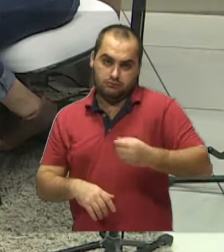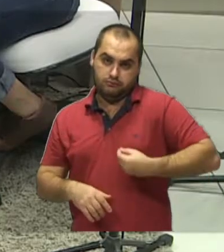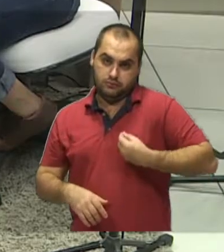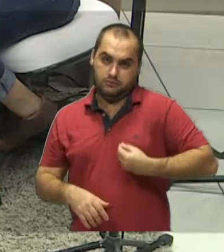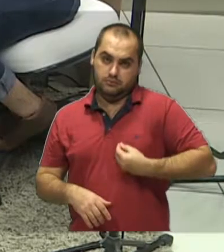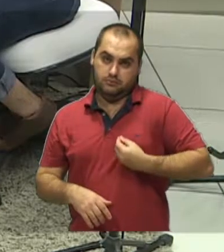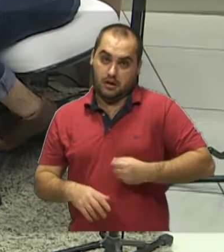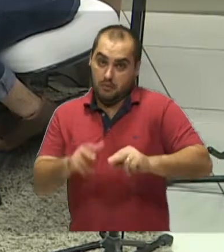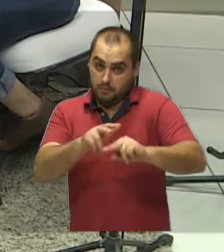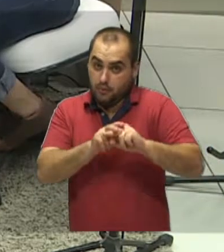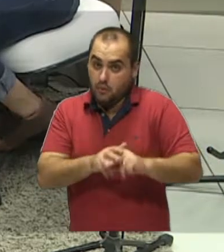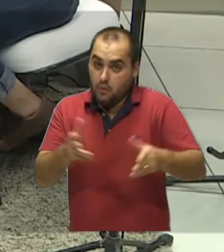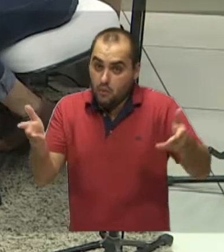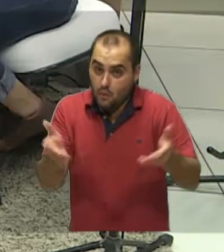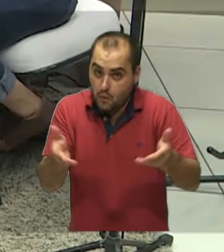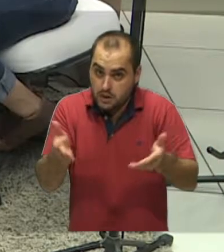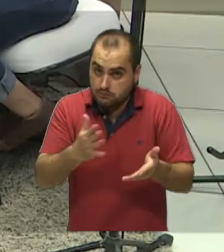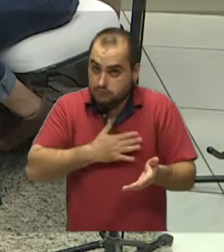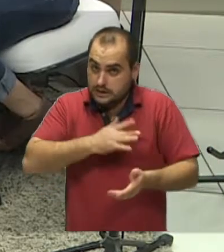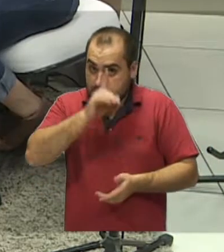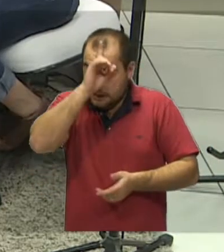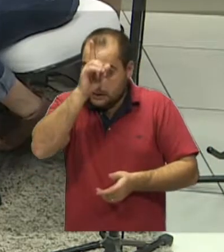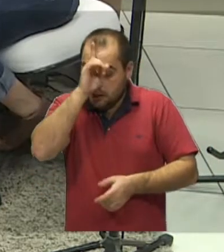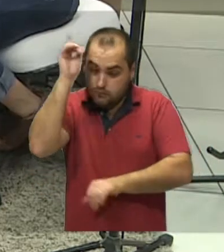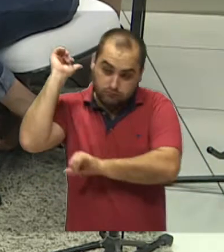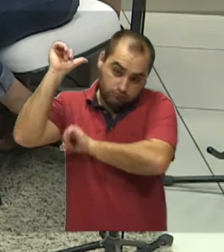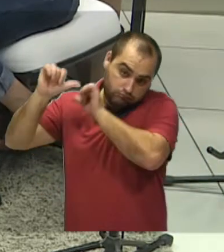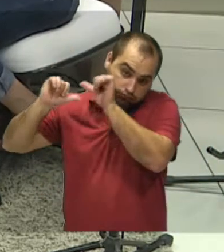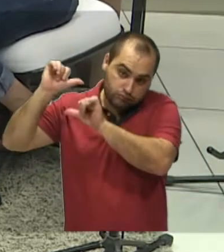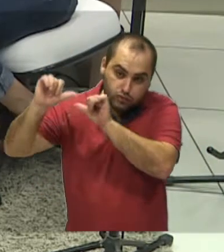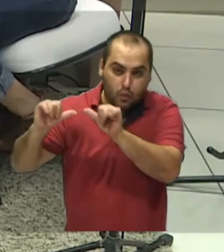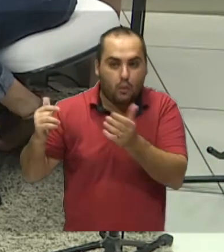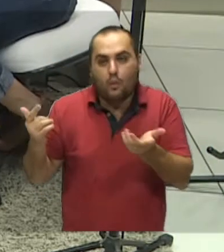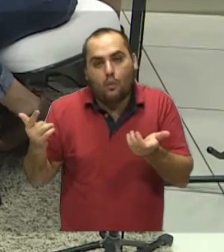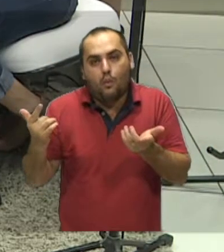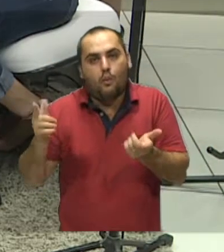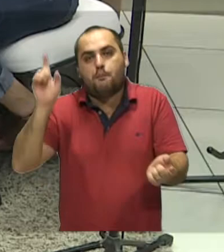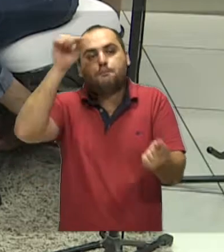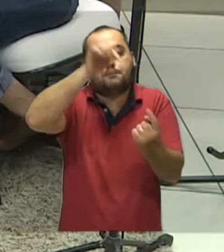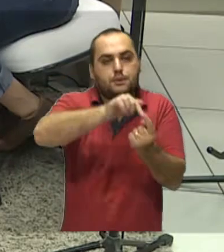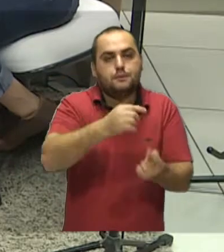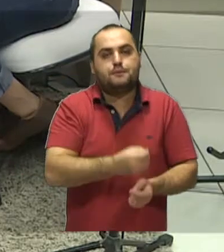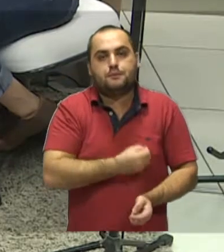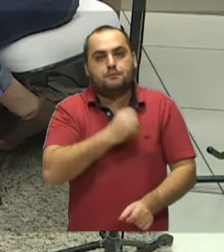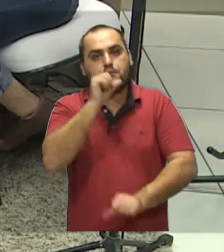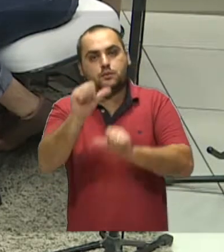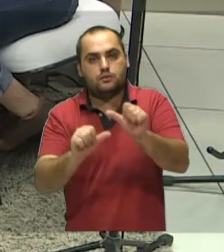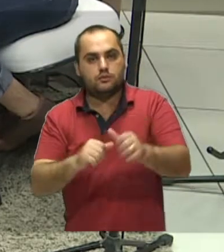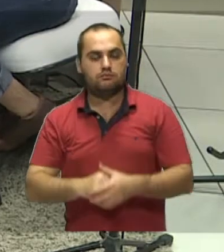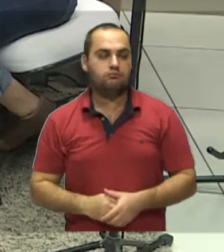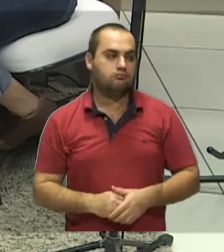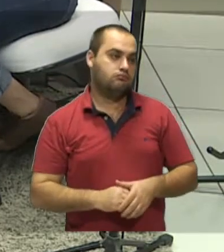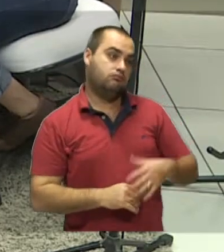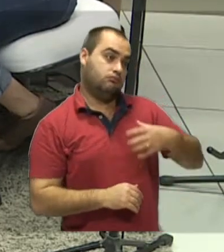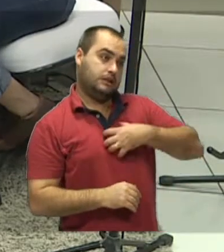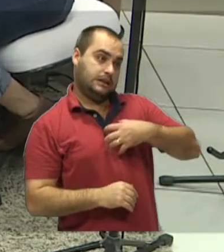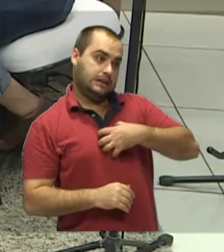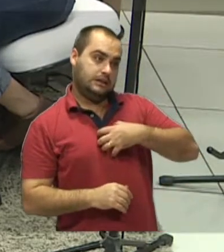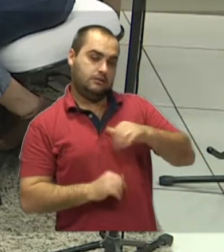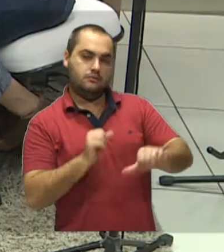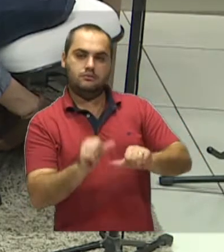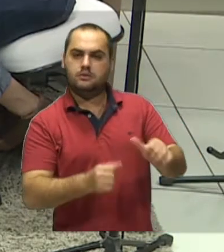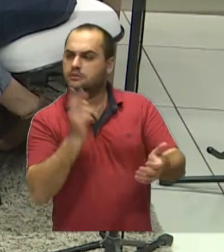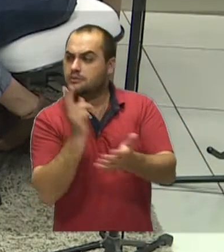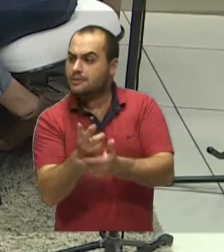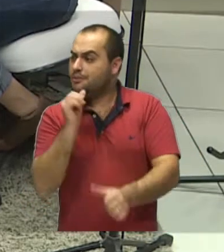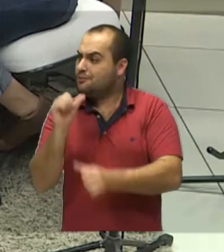exemplo, as minhas ideias talvez modificaram, os meus objetivos modificaram. Estado de sentimento, né? Cara, a gente muda todo o